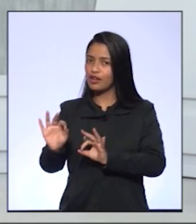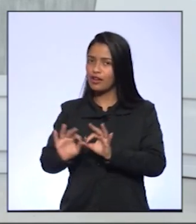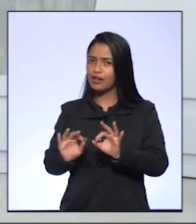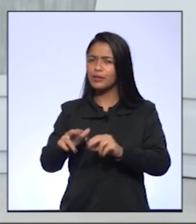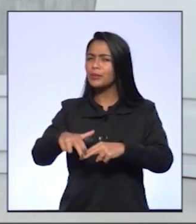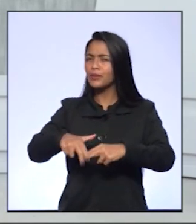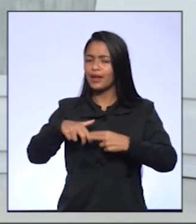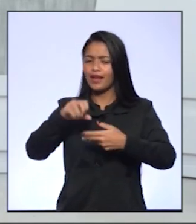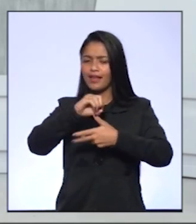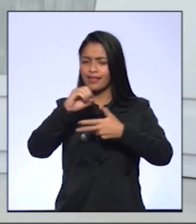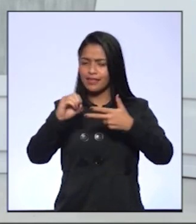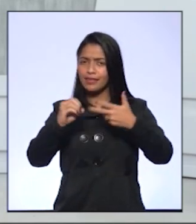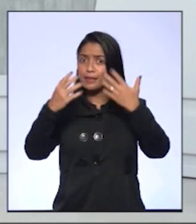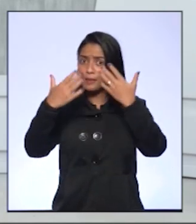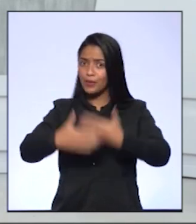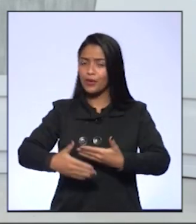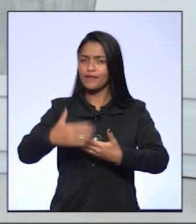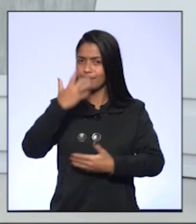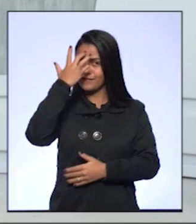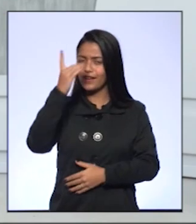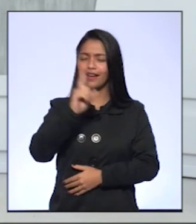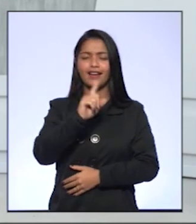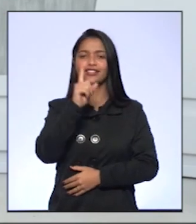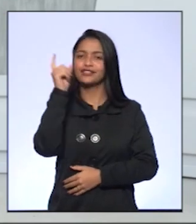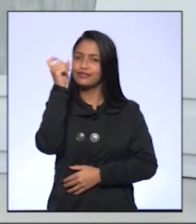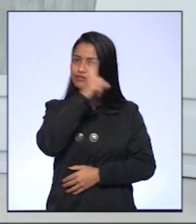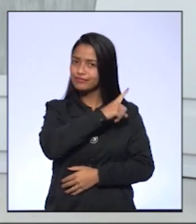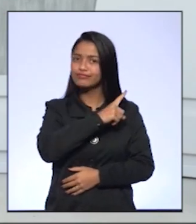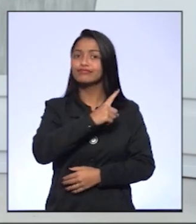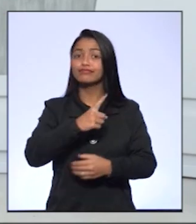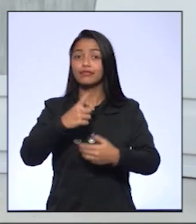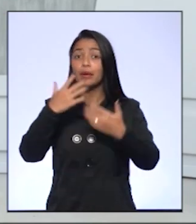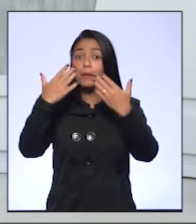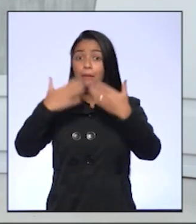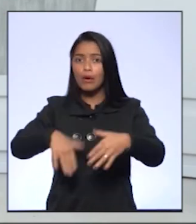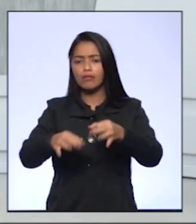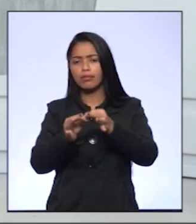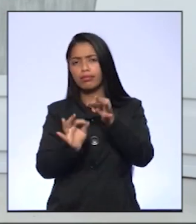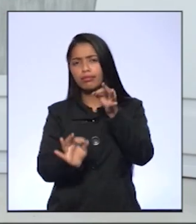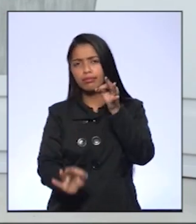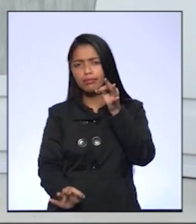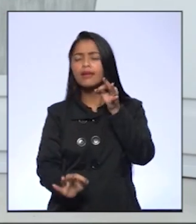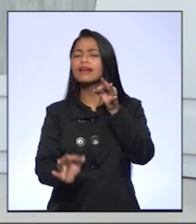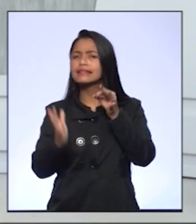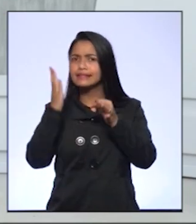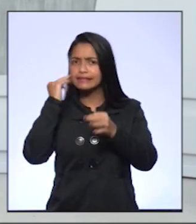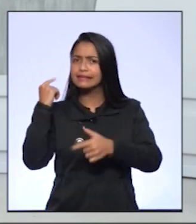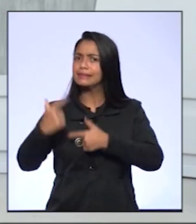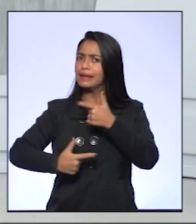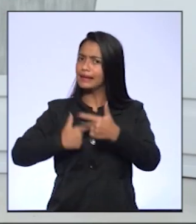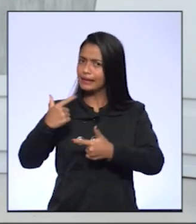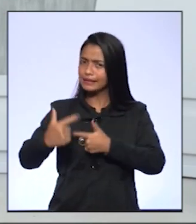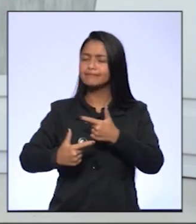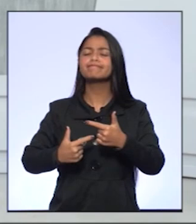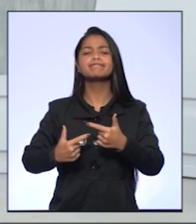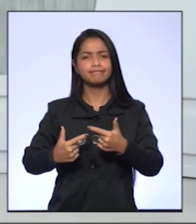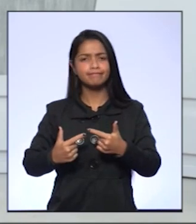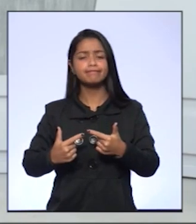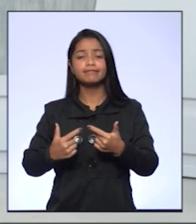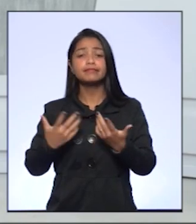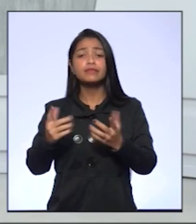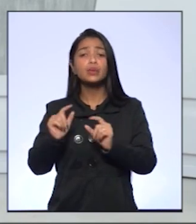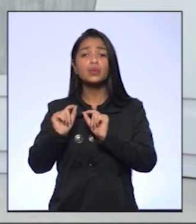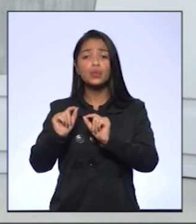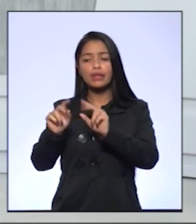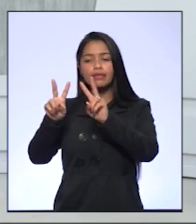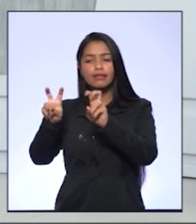uma prova longa, né? Uma prova cansativa, é uma prova que dá trabalho. E eu tô te contando de temas difíceis, eu tô te contando de leitura